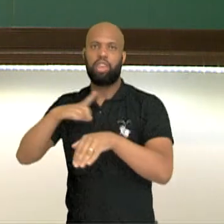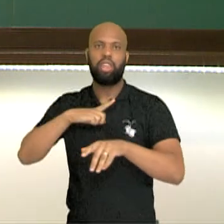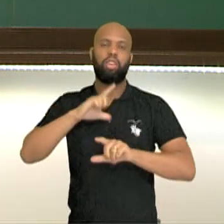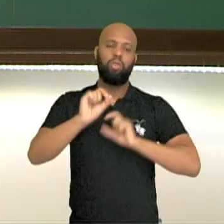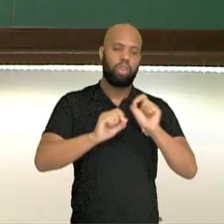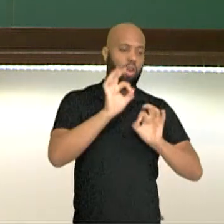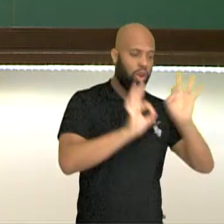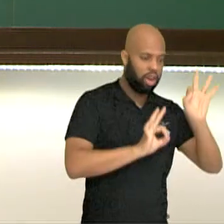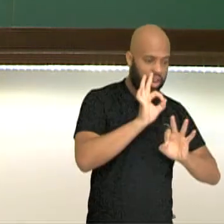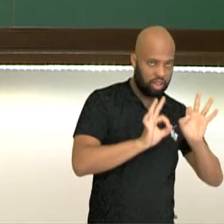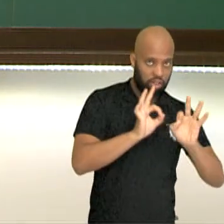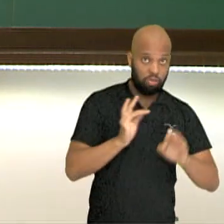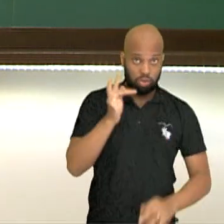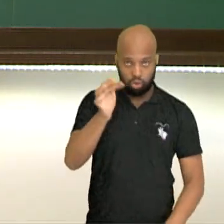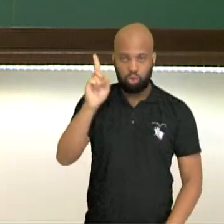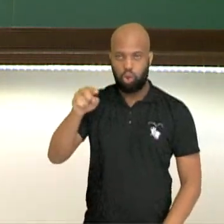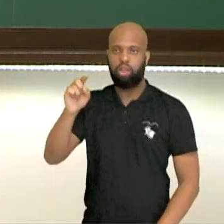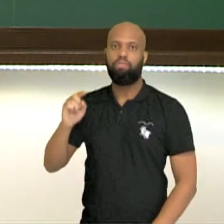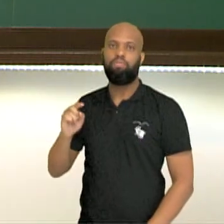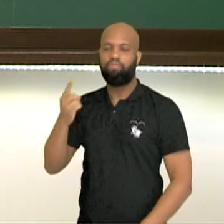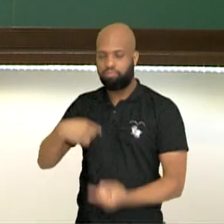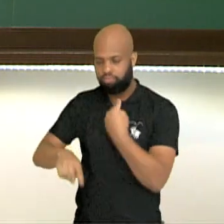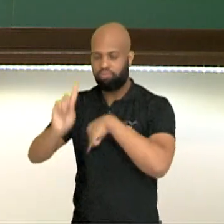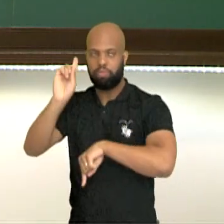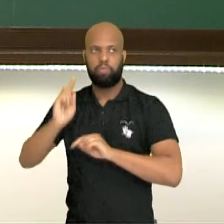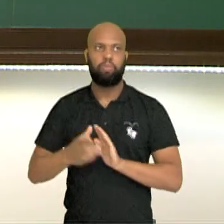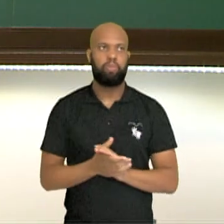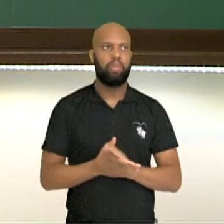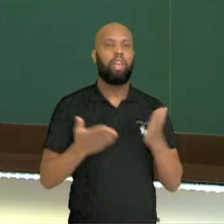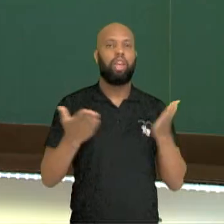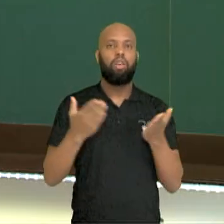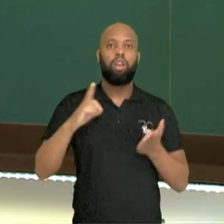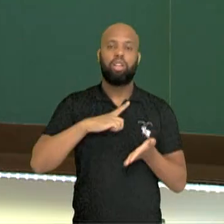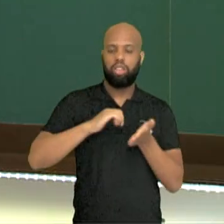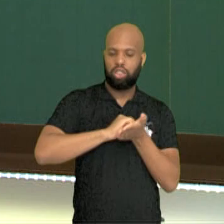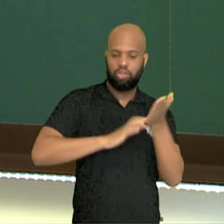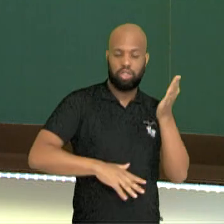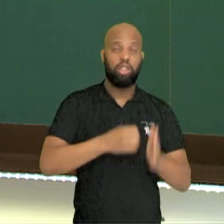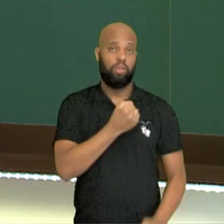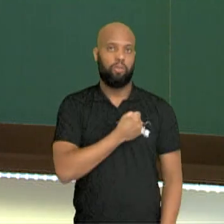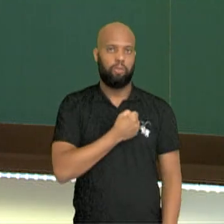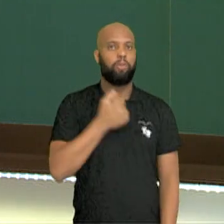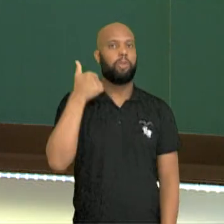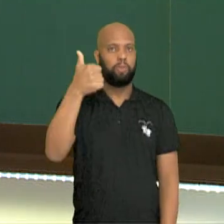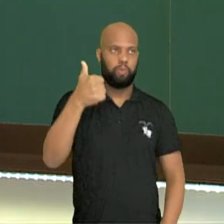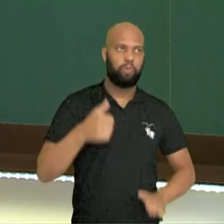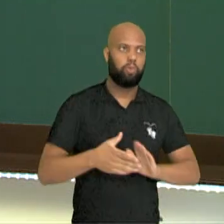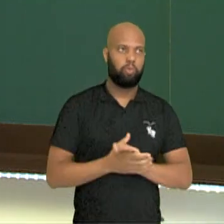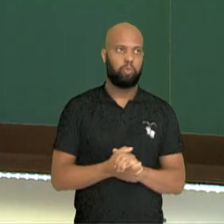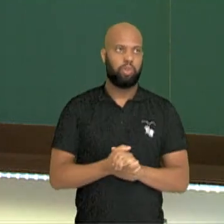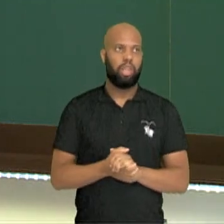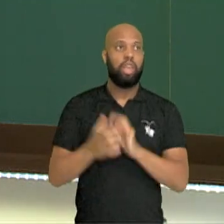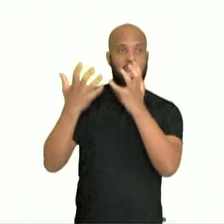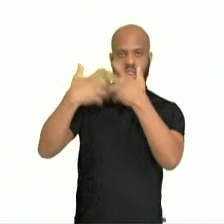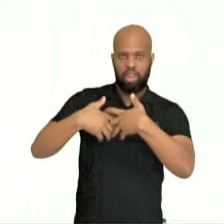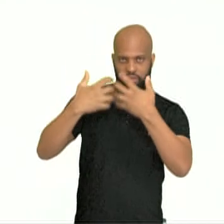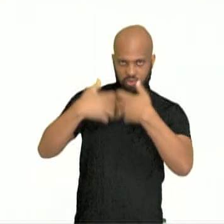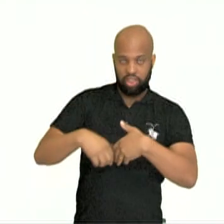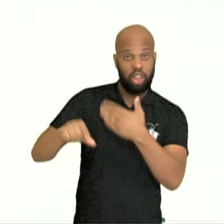e progresso. Legal? Vamos a uma atividade, então, pessoal?